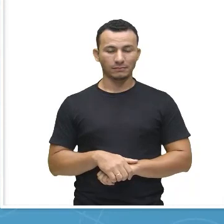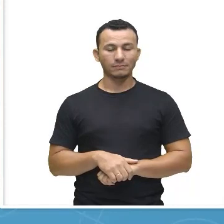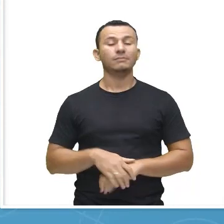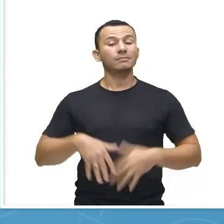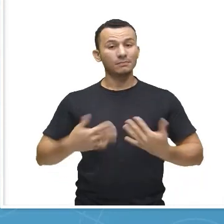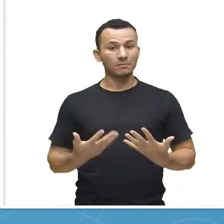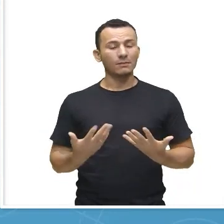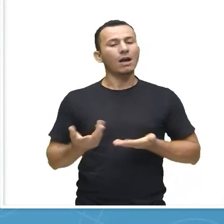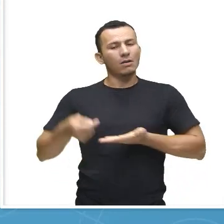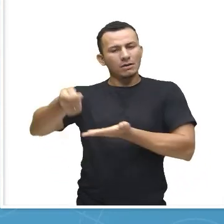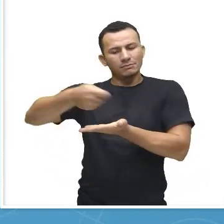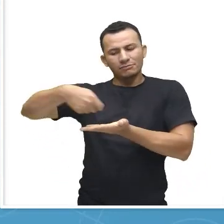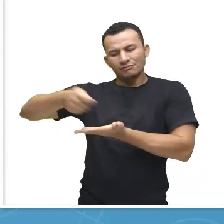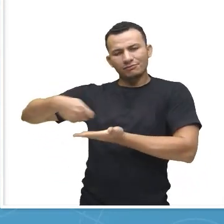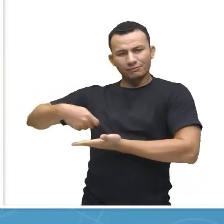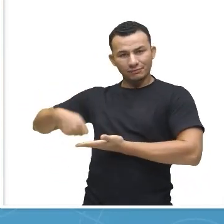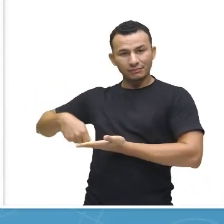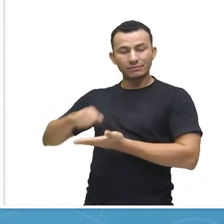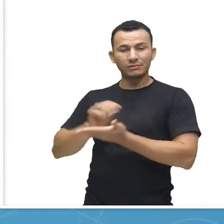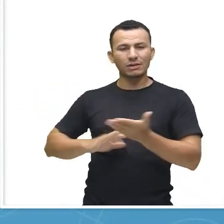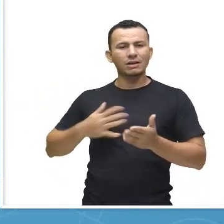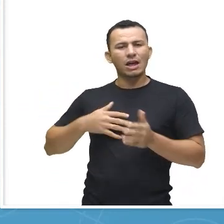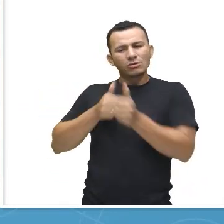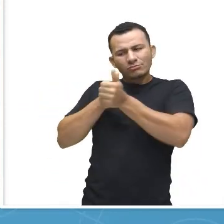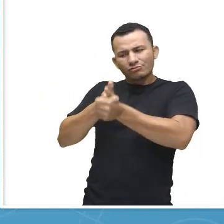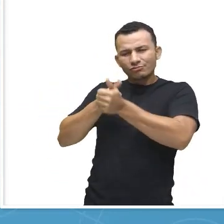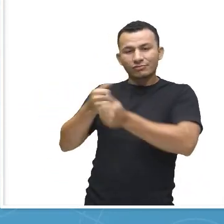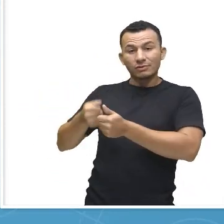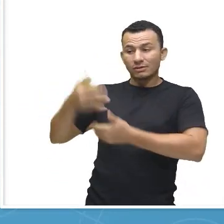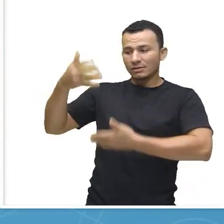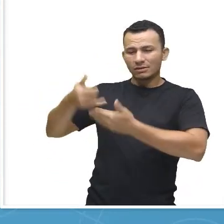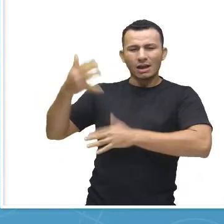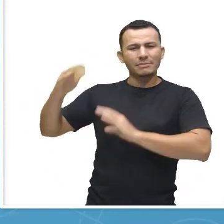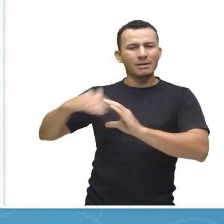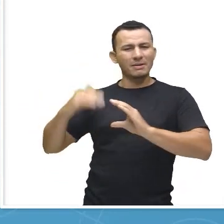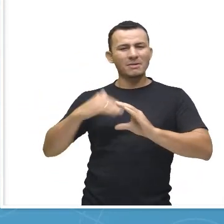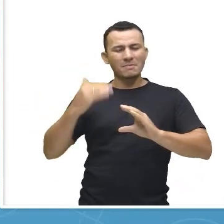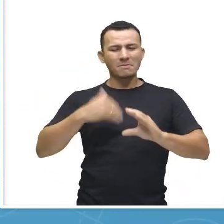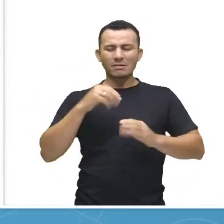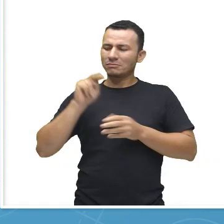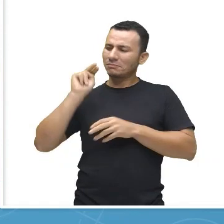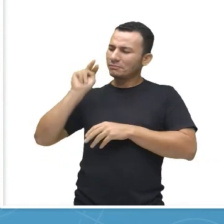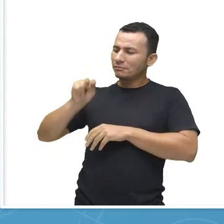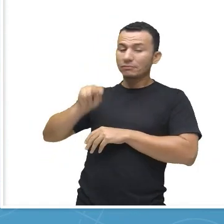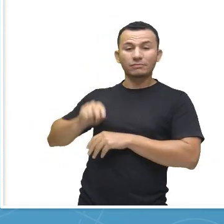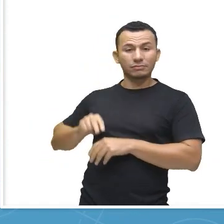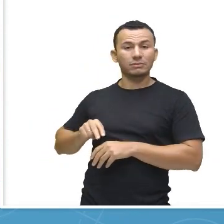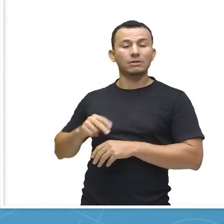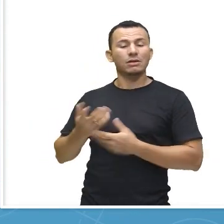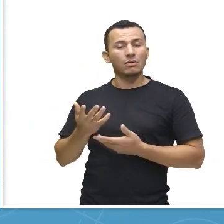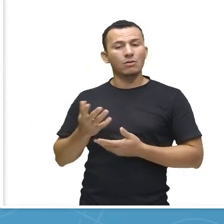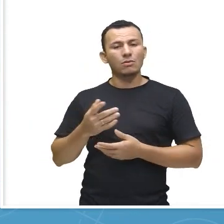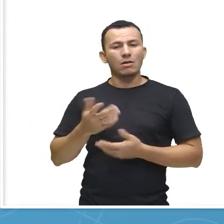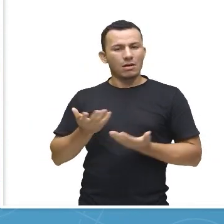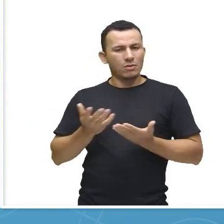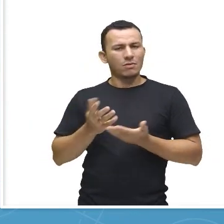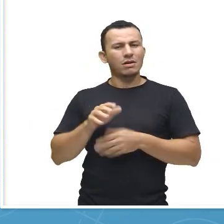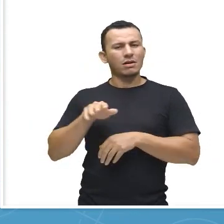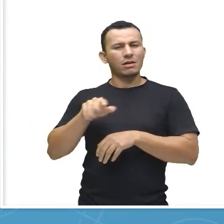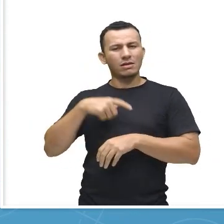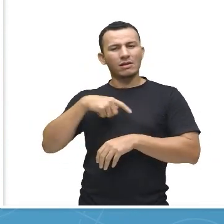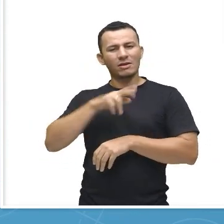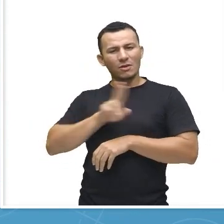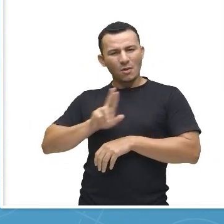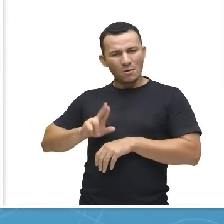Muito bem, vamos lá fazer a correção então. Estava aqui acompanhando as respostas de vocês pelo chat, né? Vou falar aqui alguns nomes que